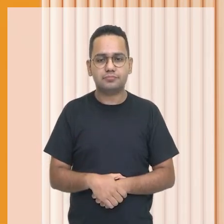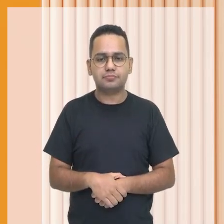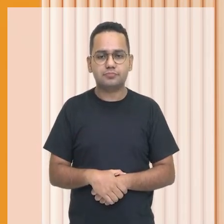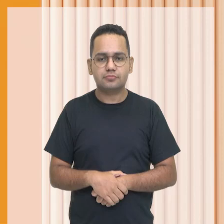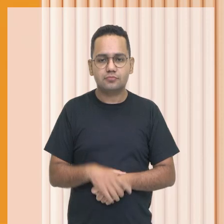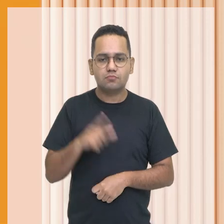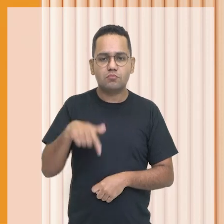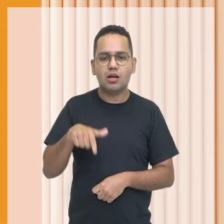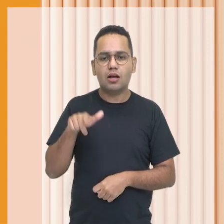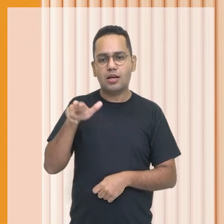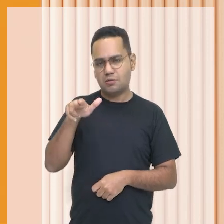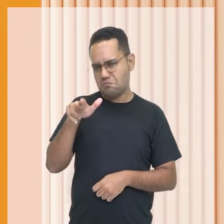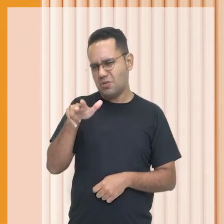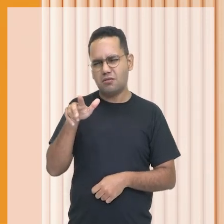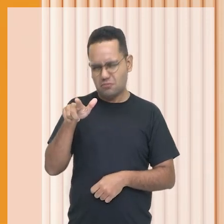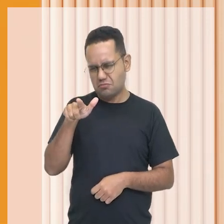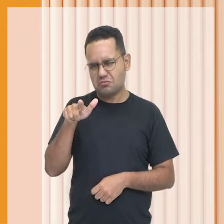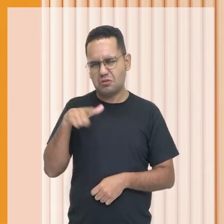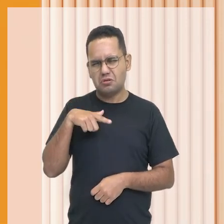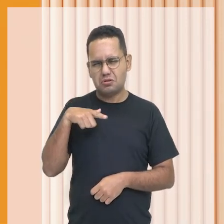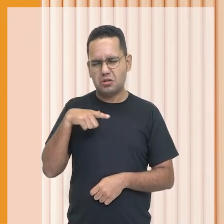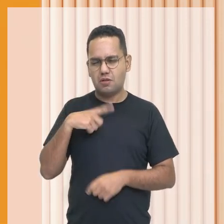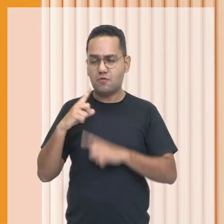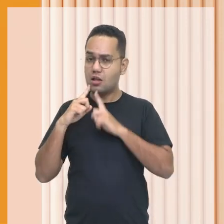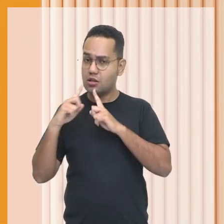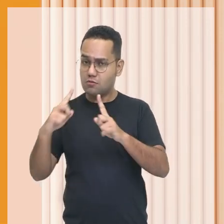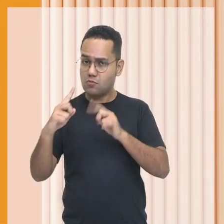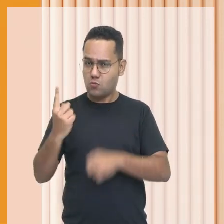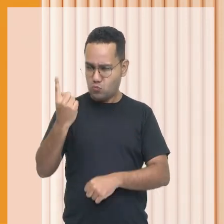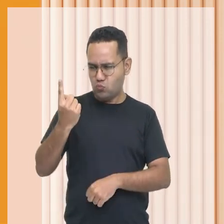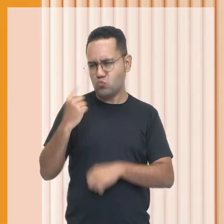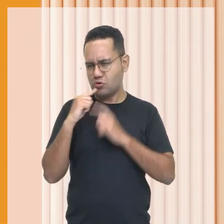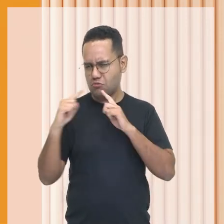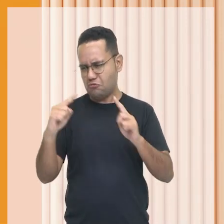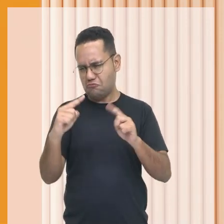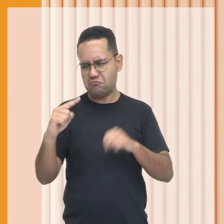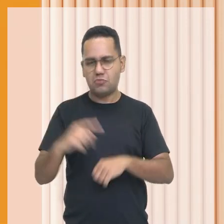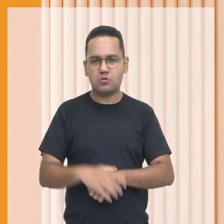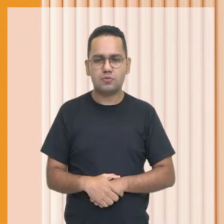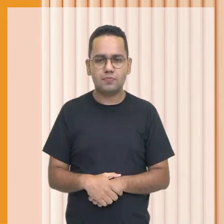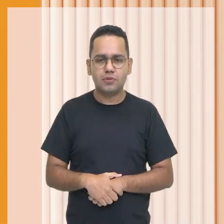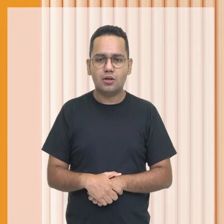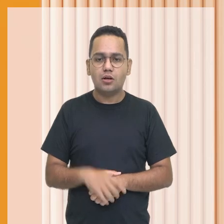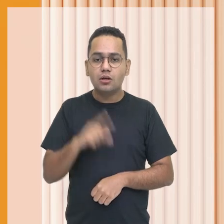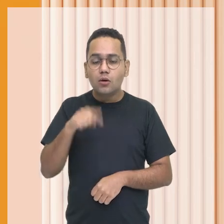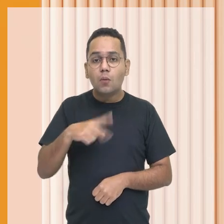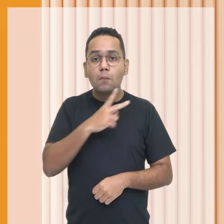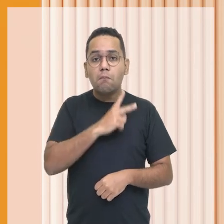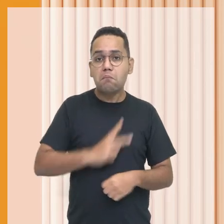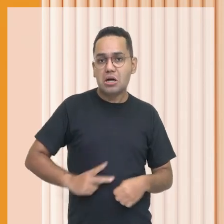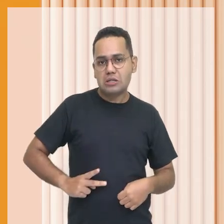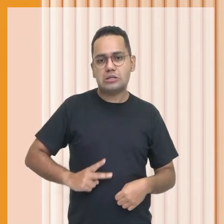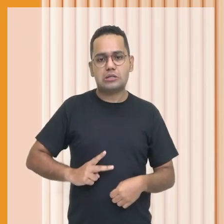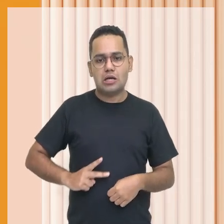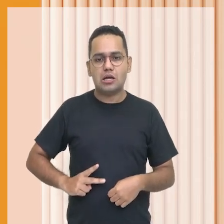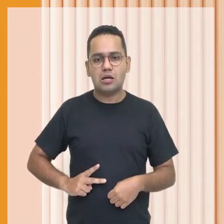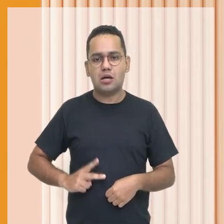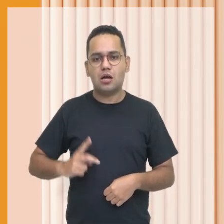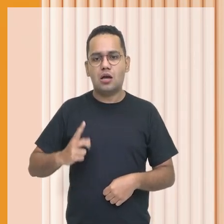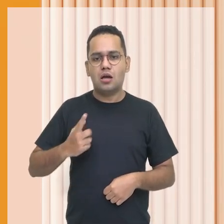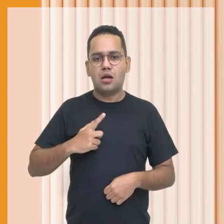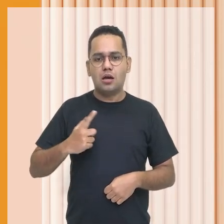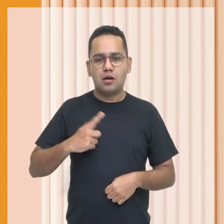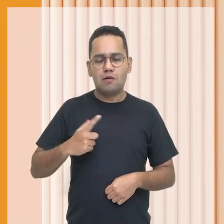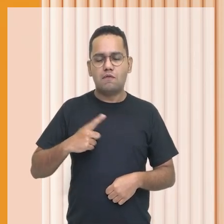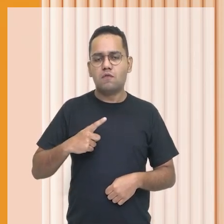seus irmãos, o irmão dele, tá, que fez a denúncia, que ele estaria envolvido com uma pessoa que foi tesoureiro de